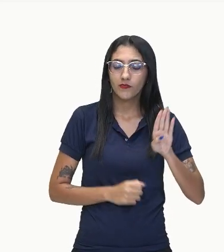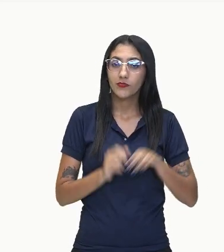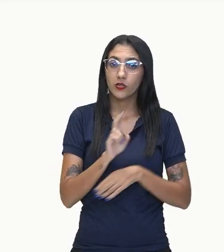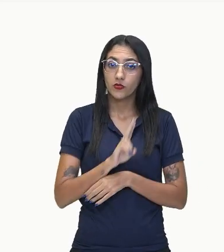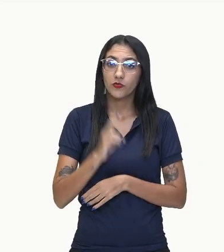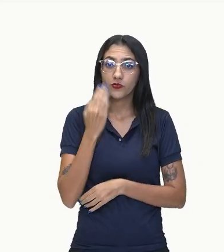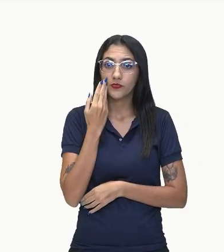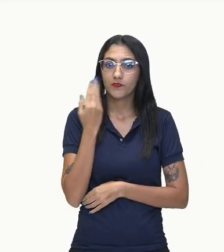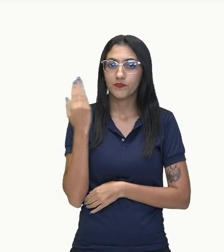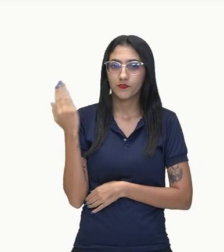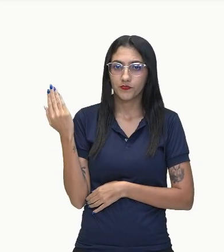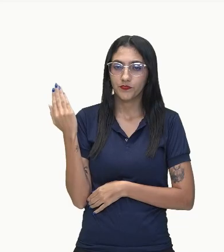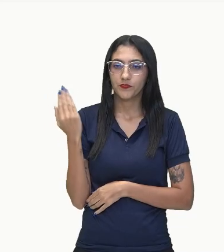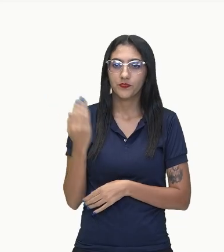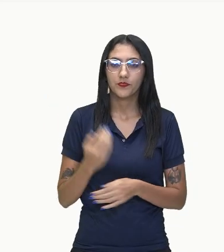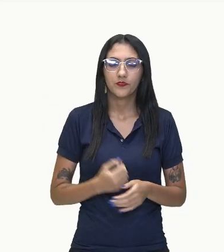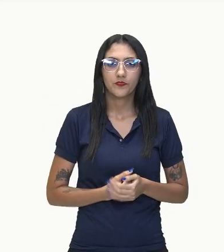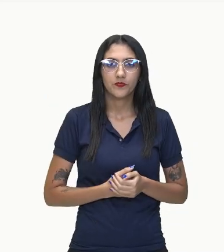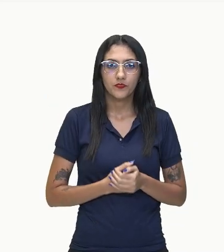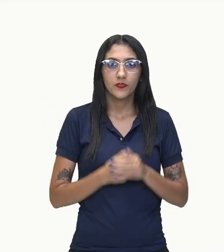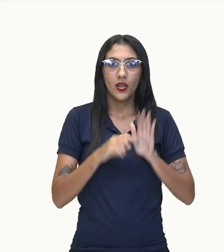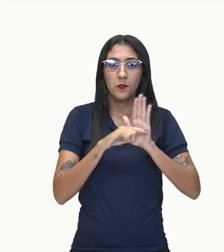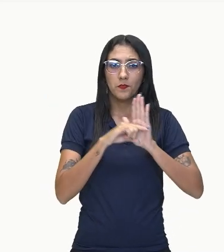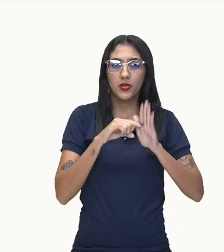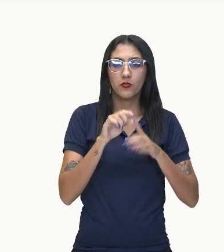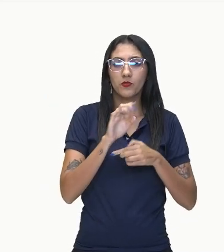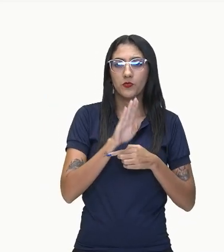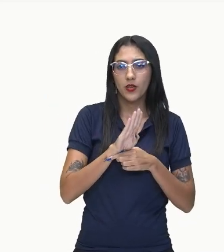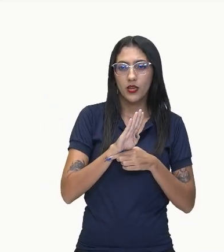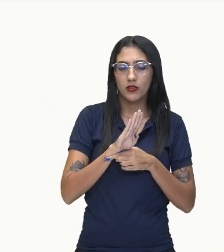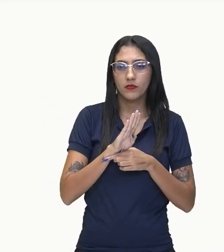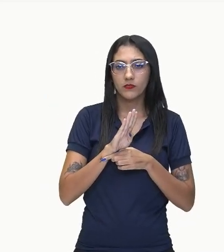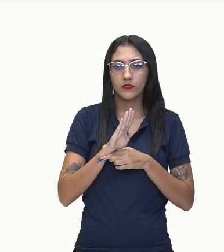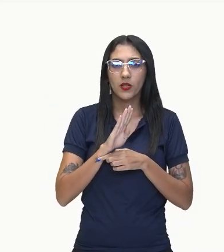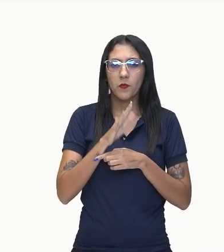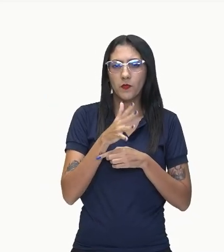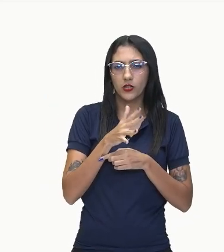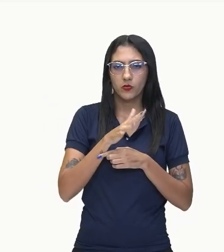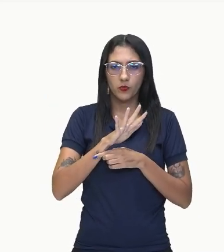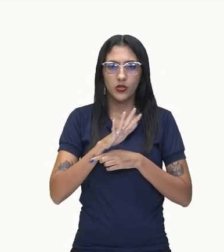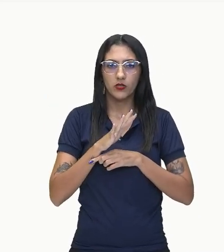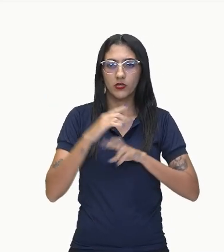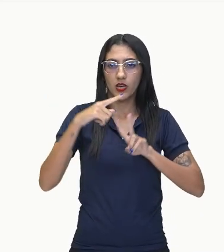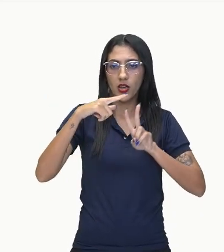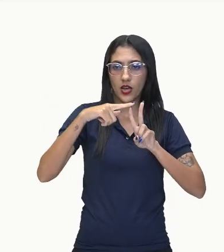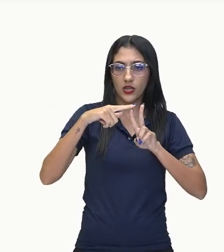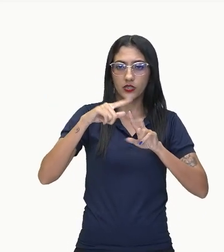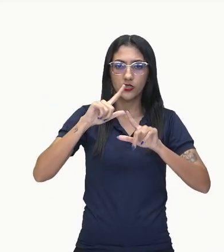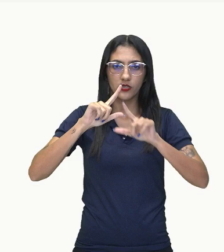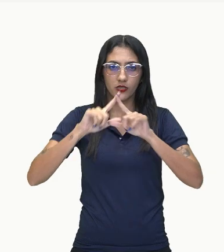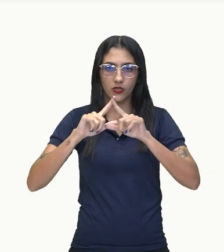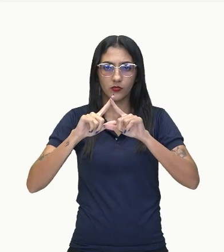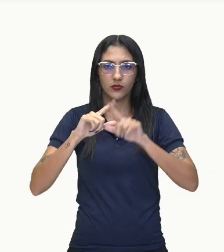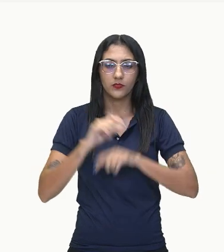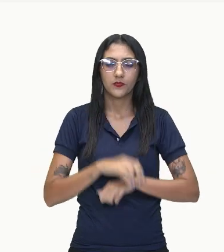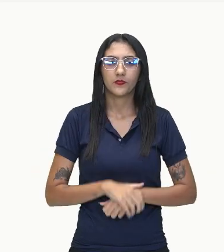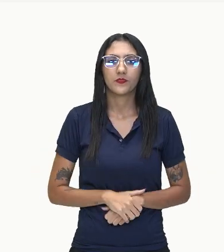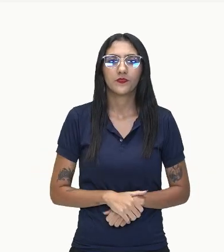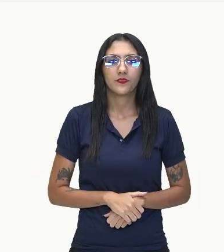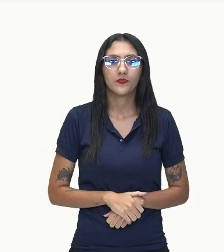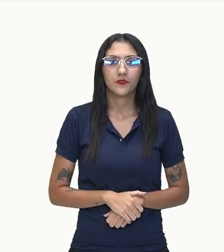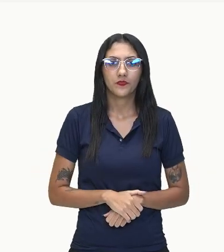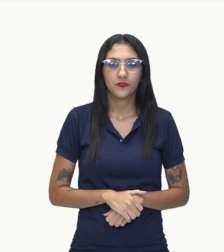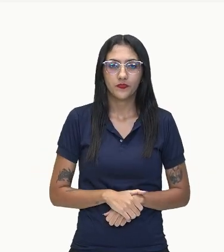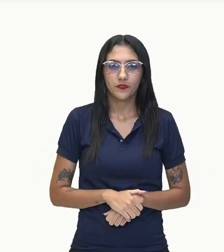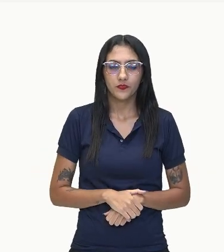ó, menos b mais ou menos raiz de delta sobre 2a. O b é o